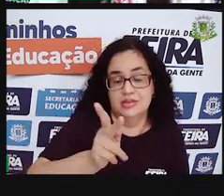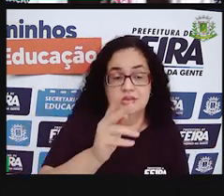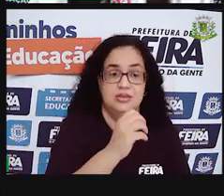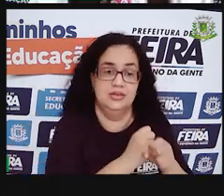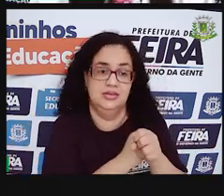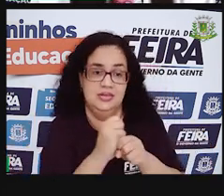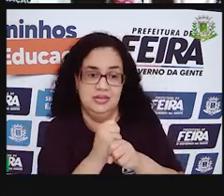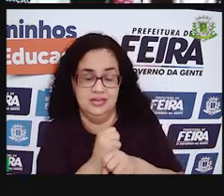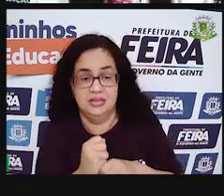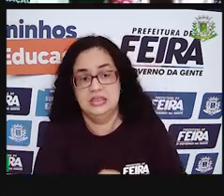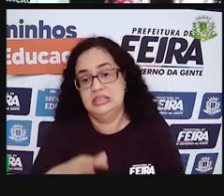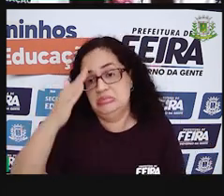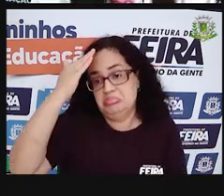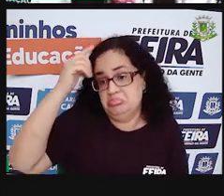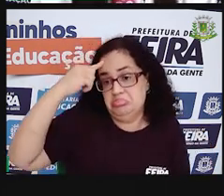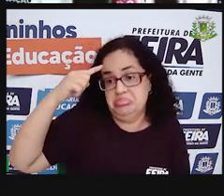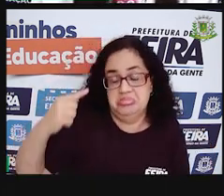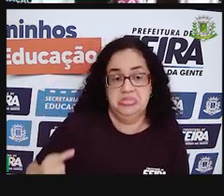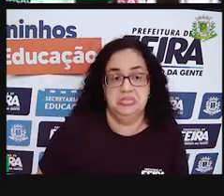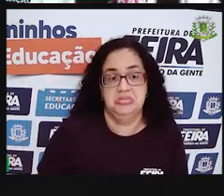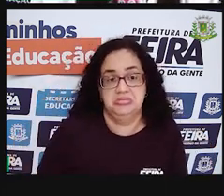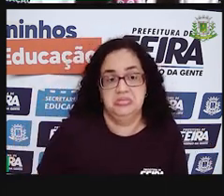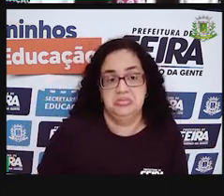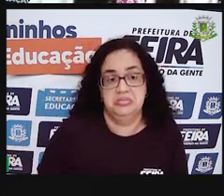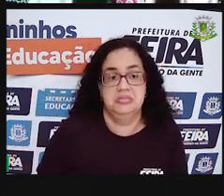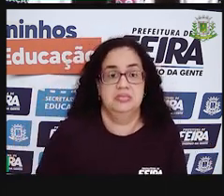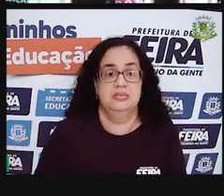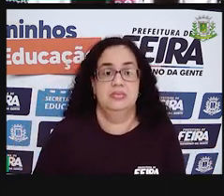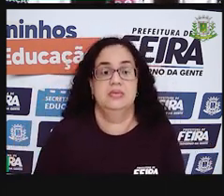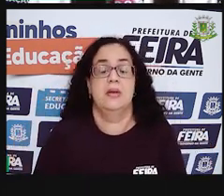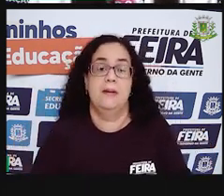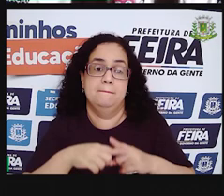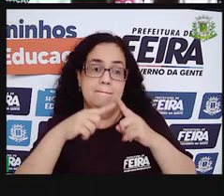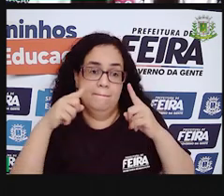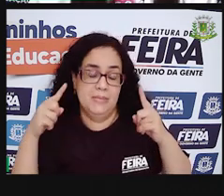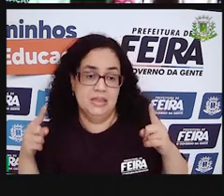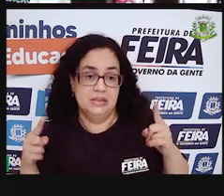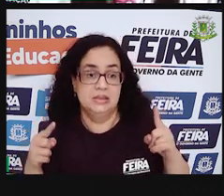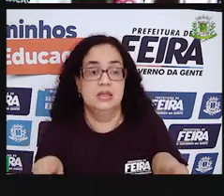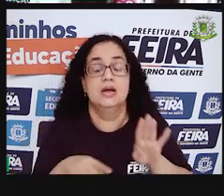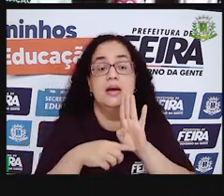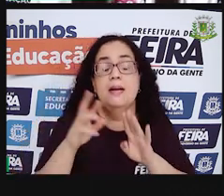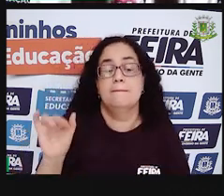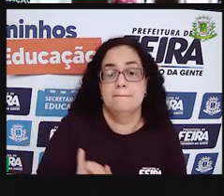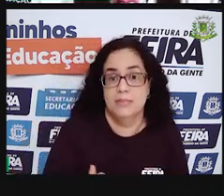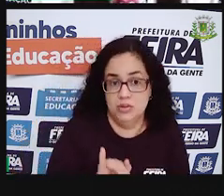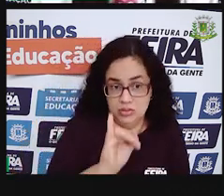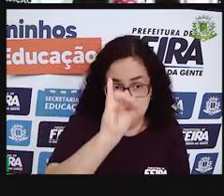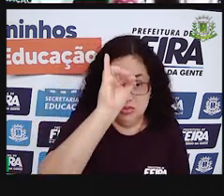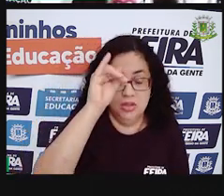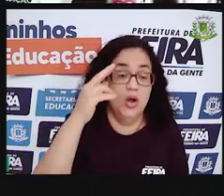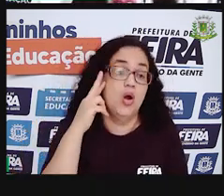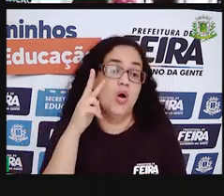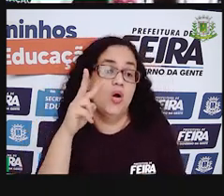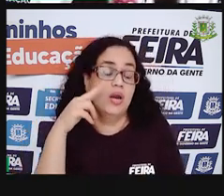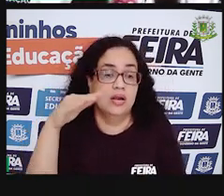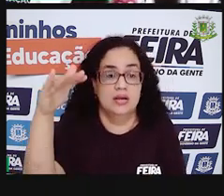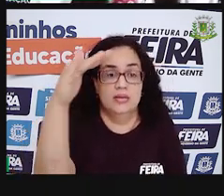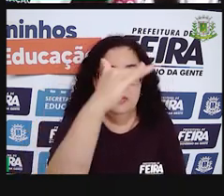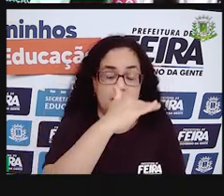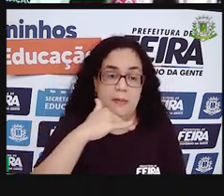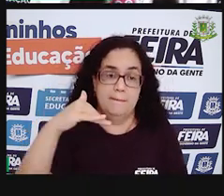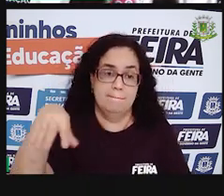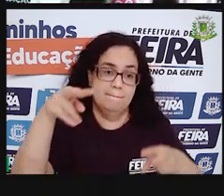gente nem sabe, né? Muitas que a gente desconhece, mas que mostra para a gente o quanto é importante a gente olhar ao redor